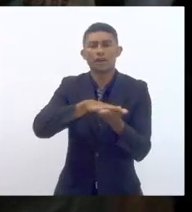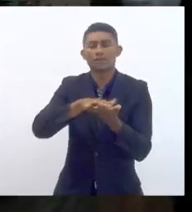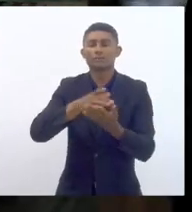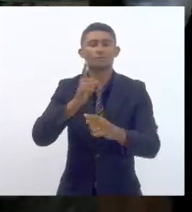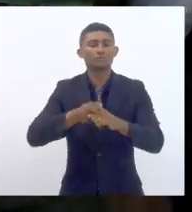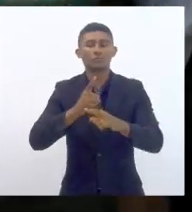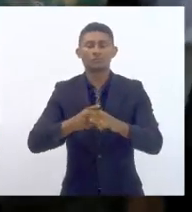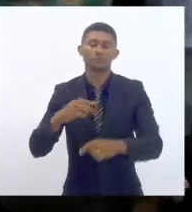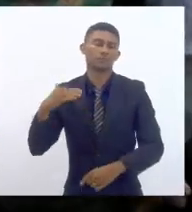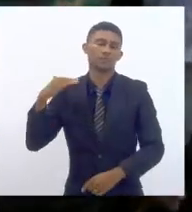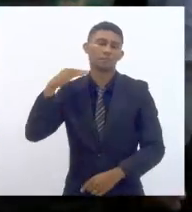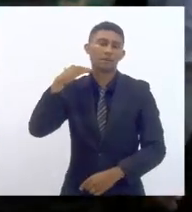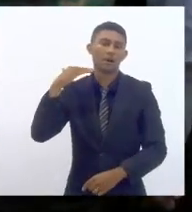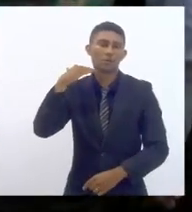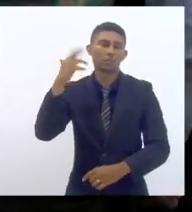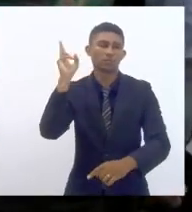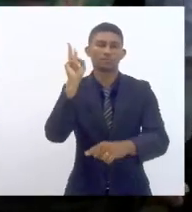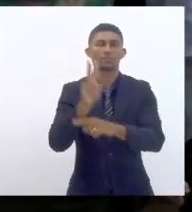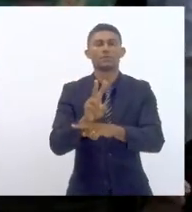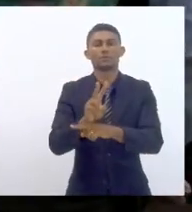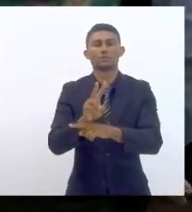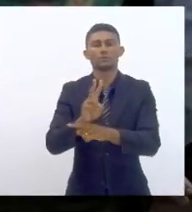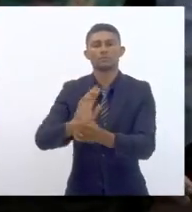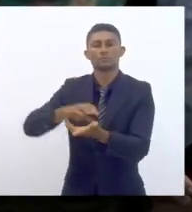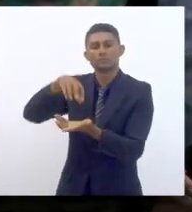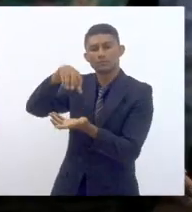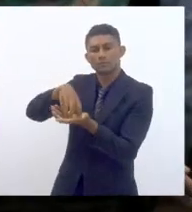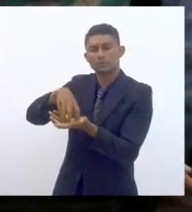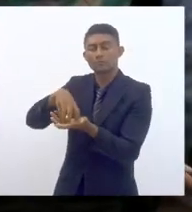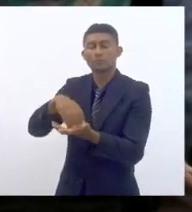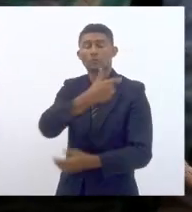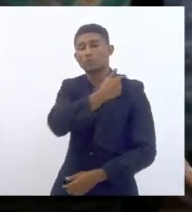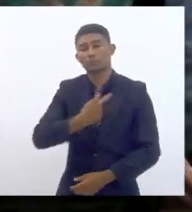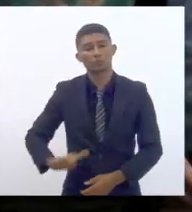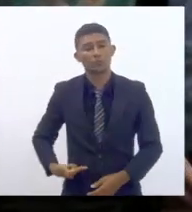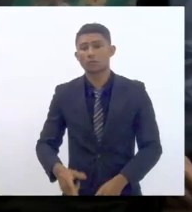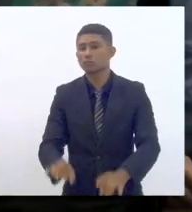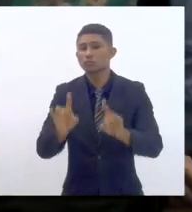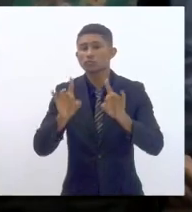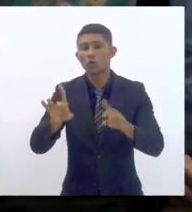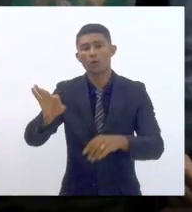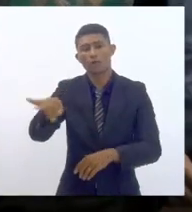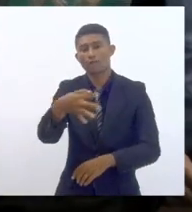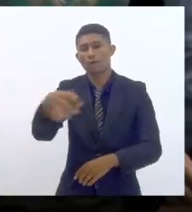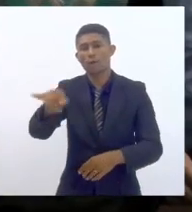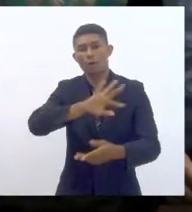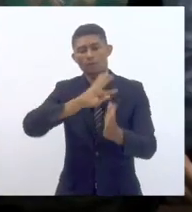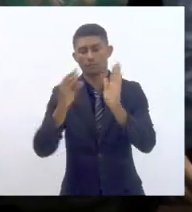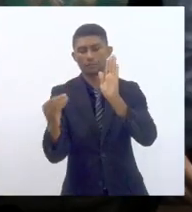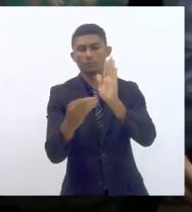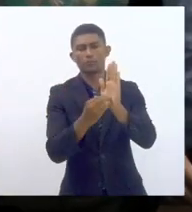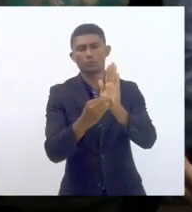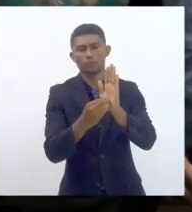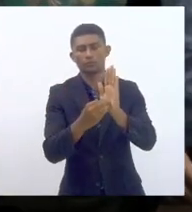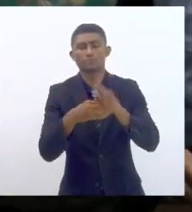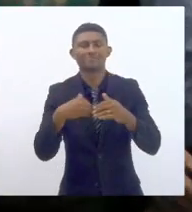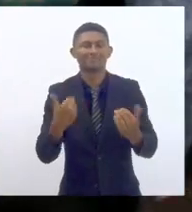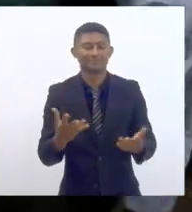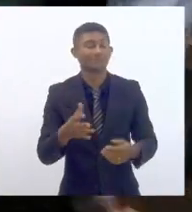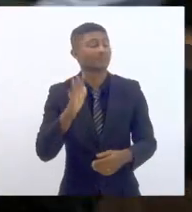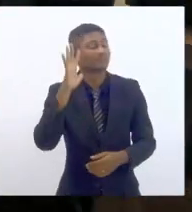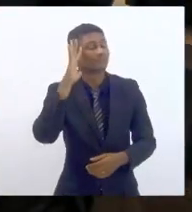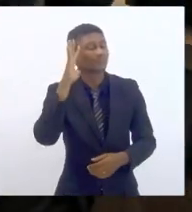no banco e o governo só faz o processamento na folha. Quando o bolso está